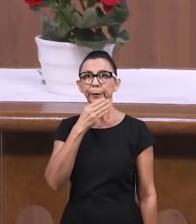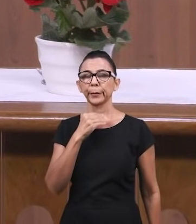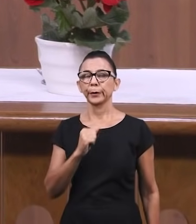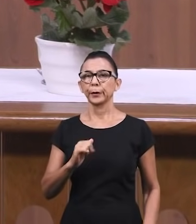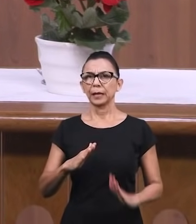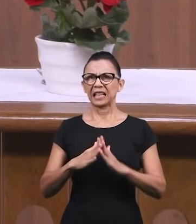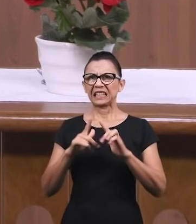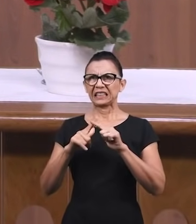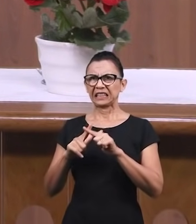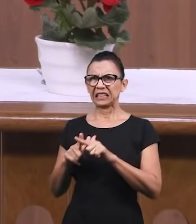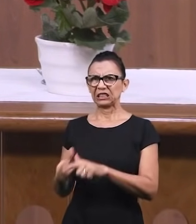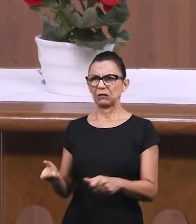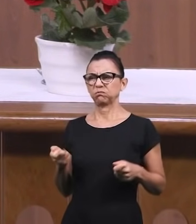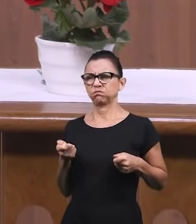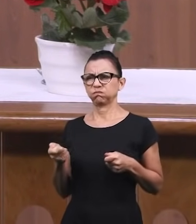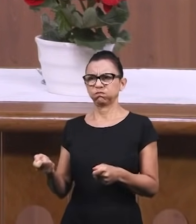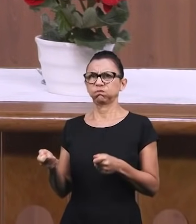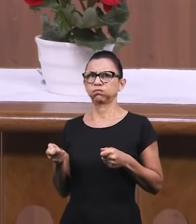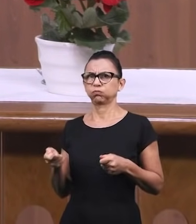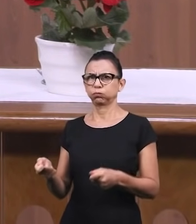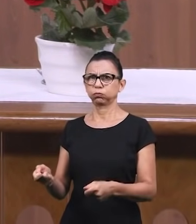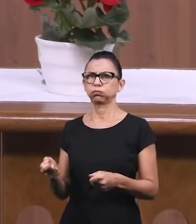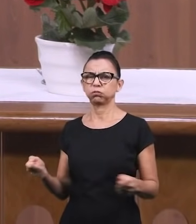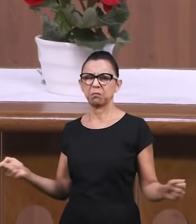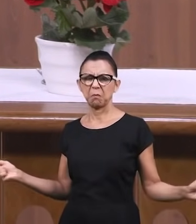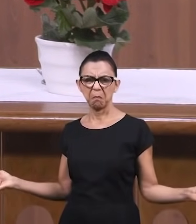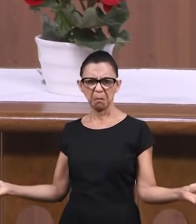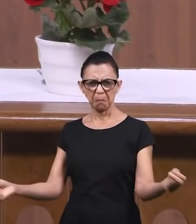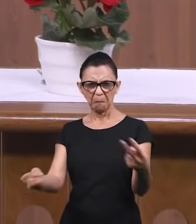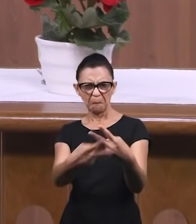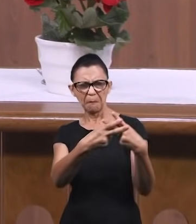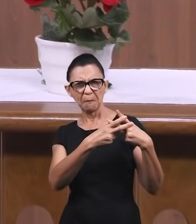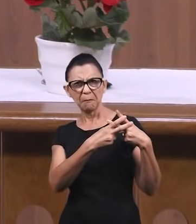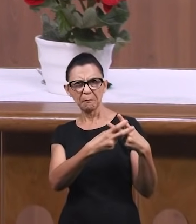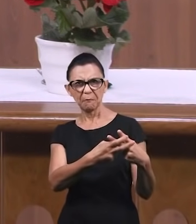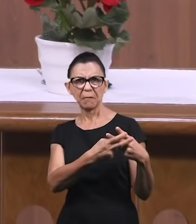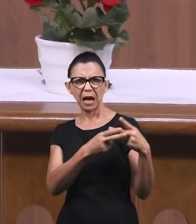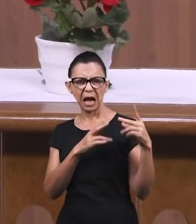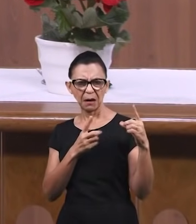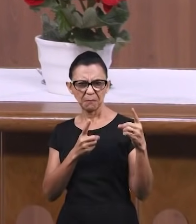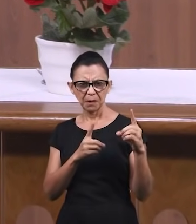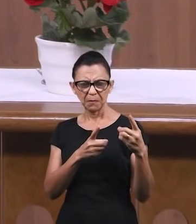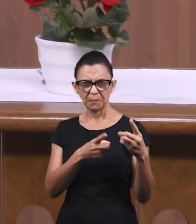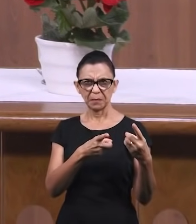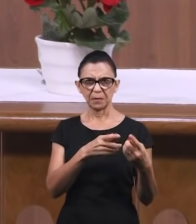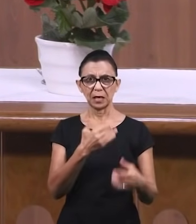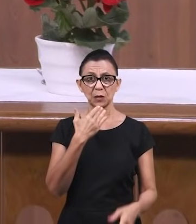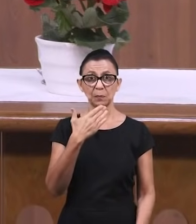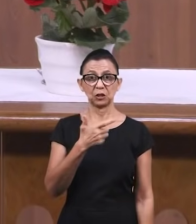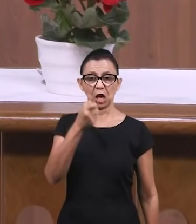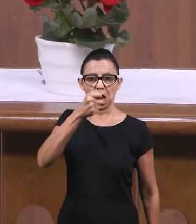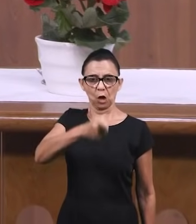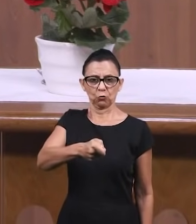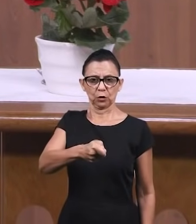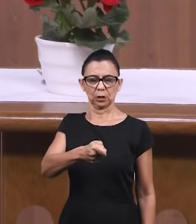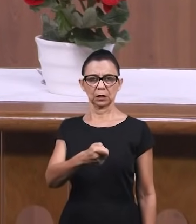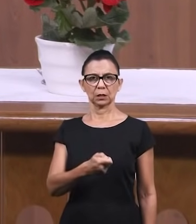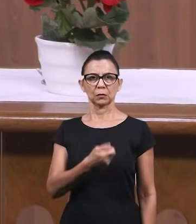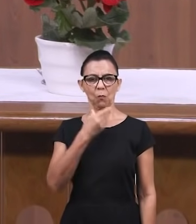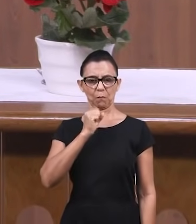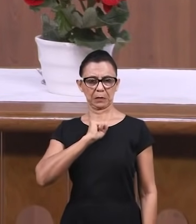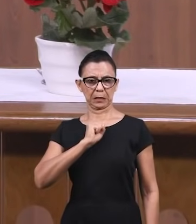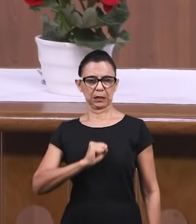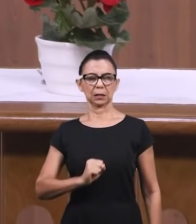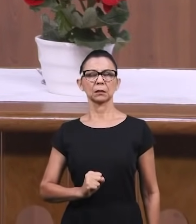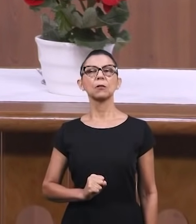perseguia muito a igreja do Senhor. Colocava em cárcere, com autorização dos principais do sacerdote,